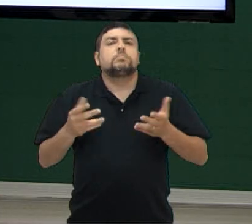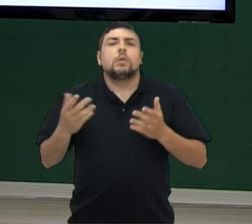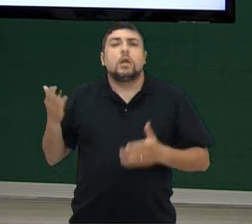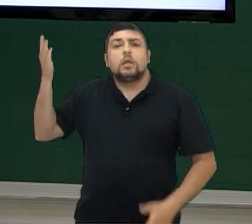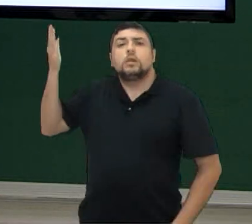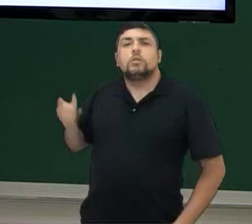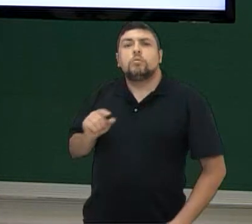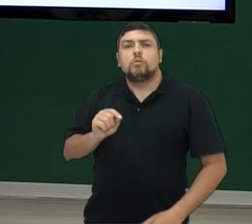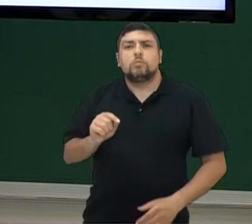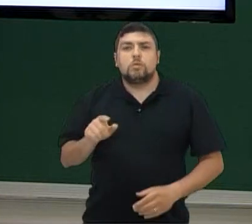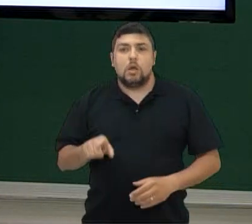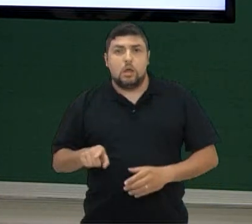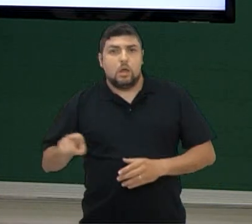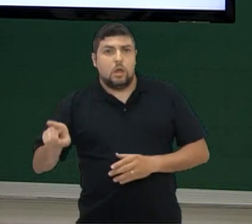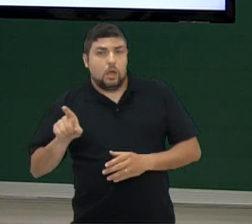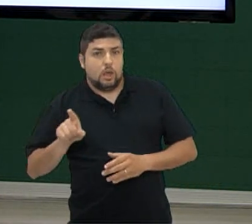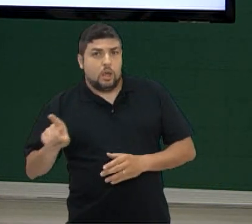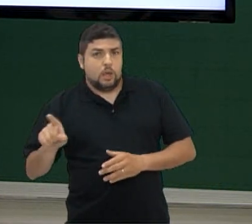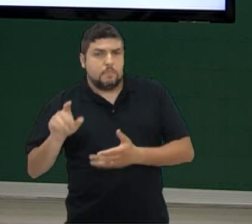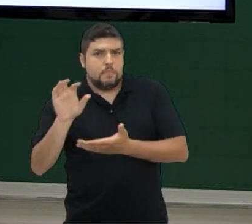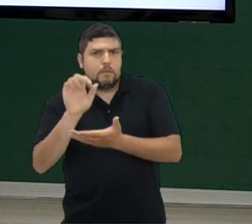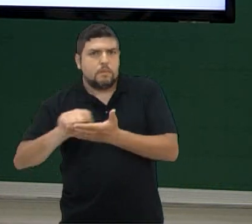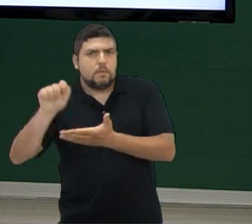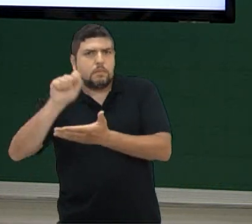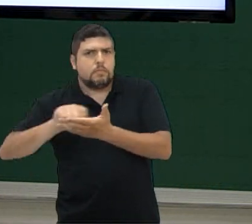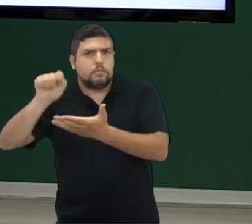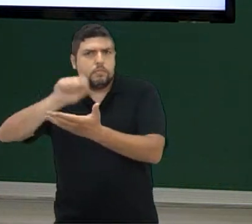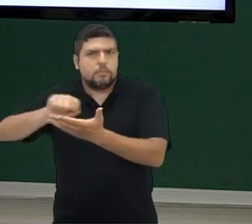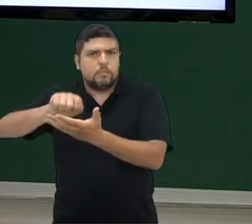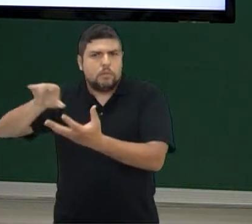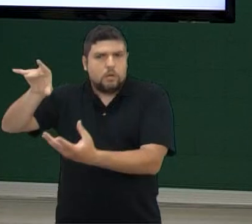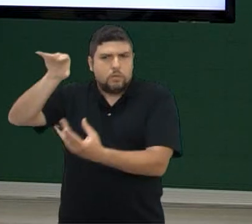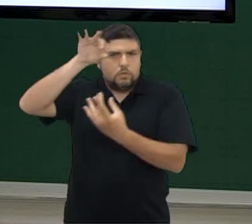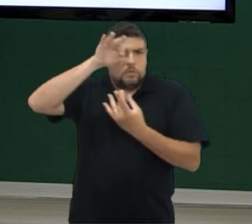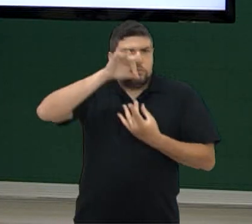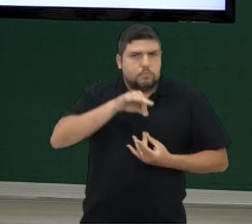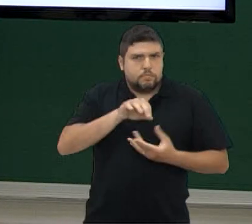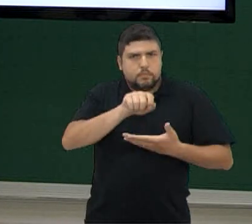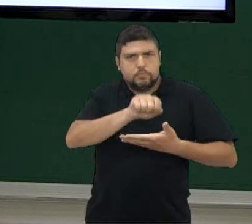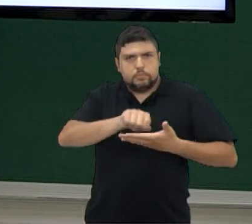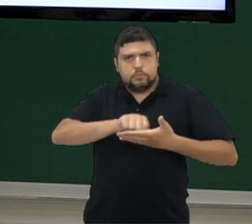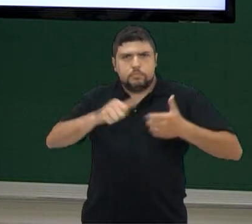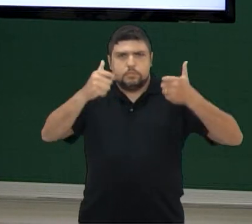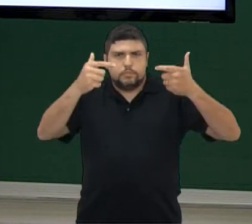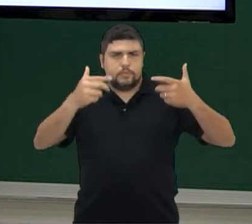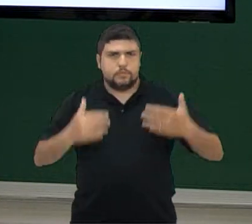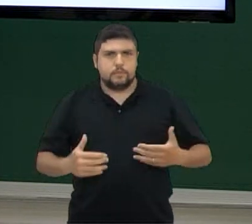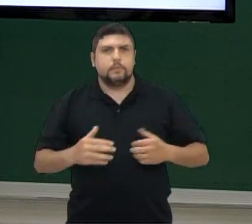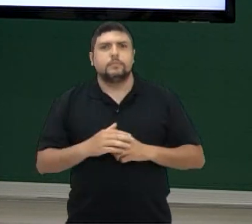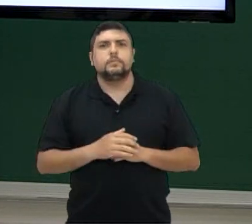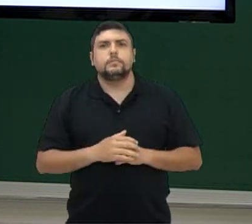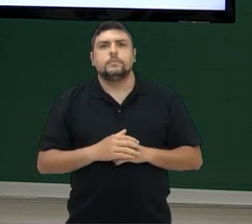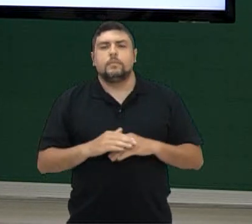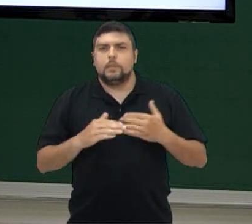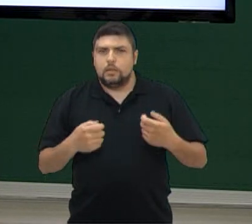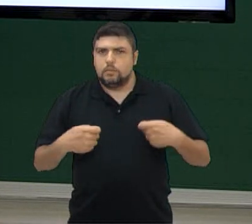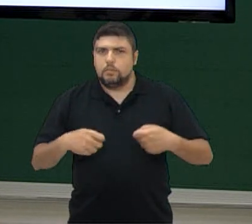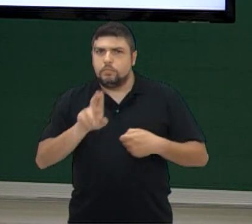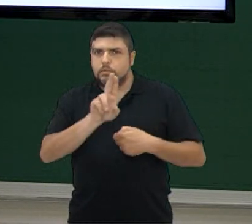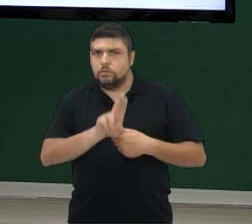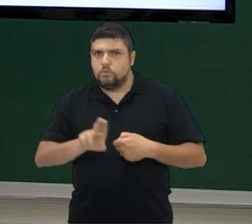outra pessoa. Nesse caso, a fala da Carolina Maria de Jesus. Então, a gente tem que utilizar ali os